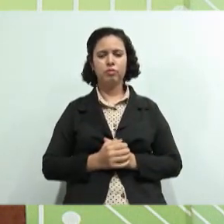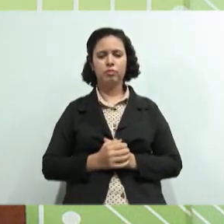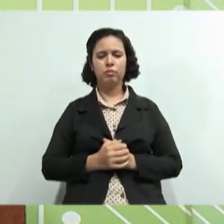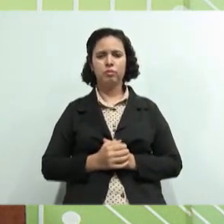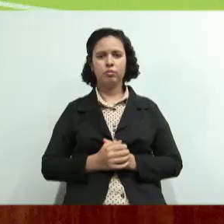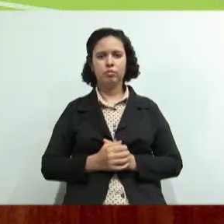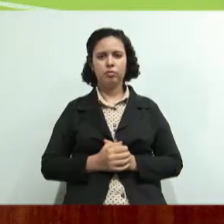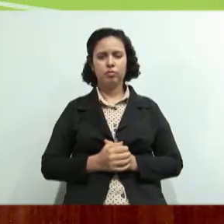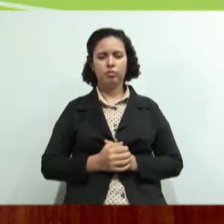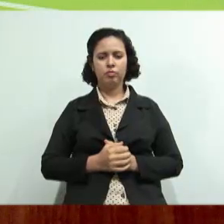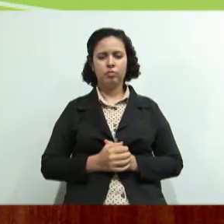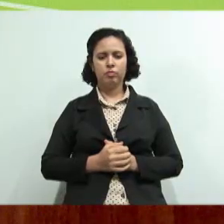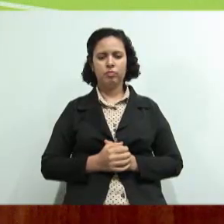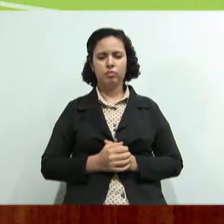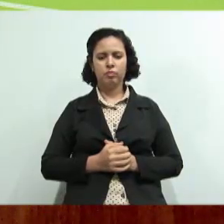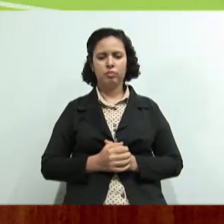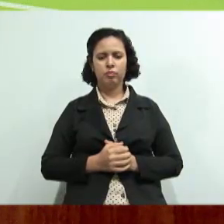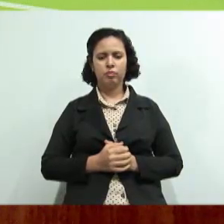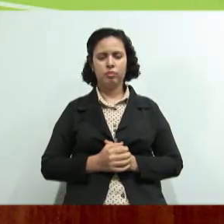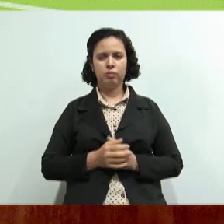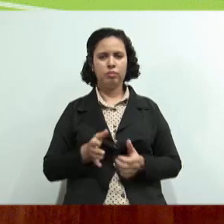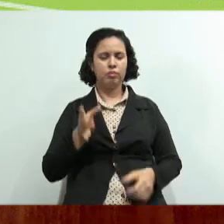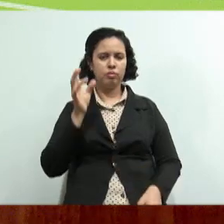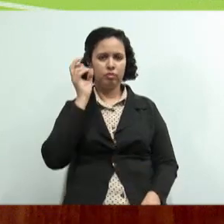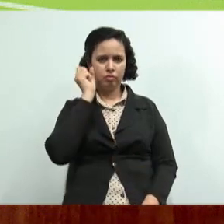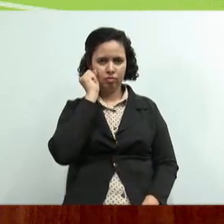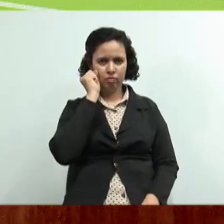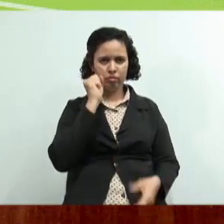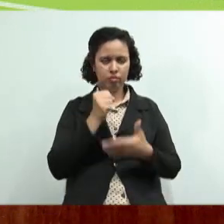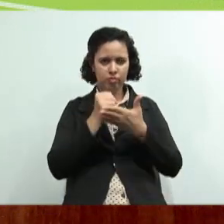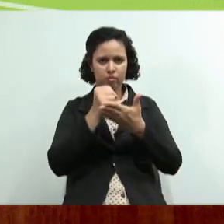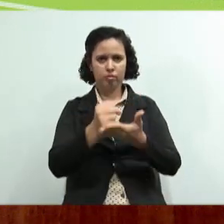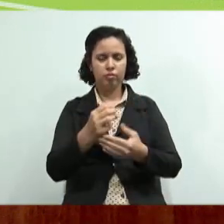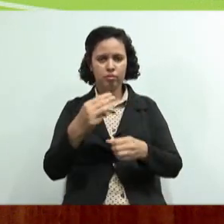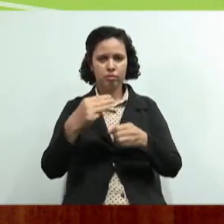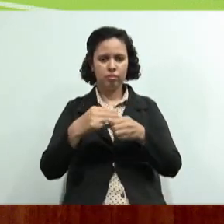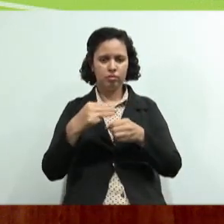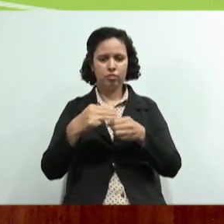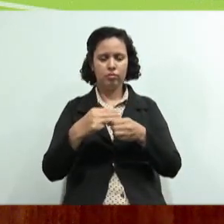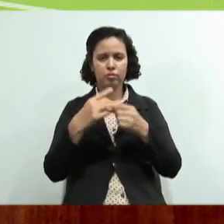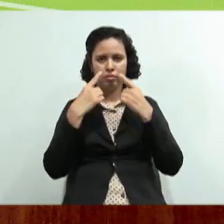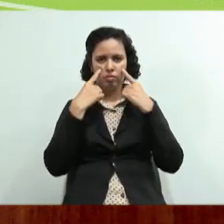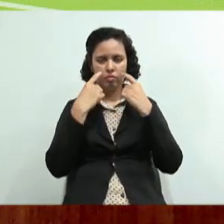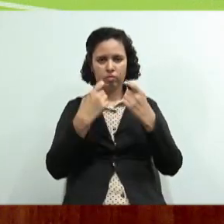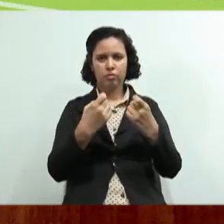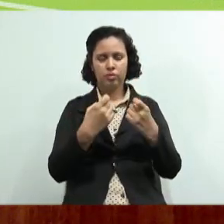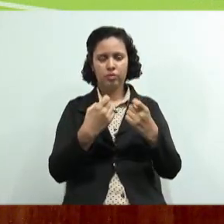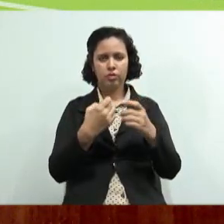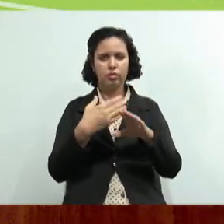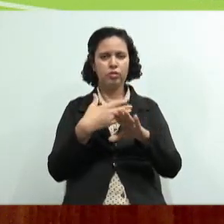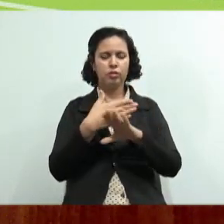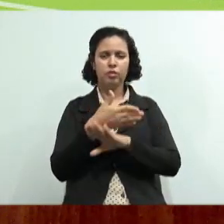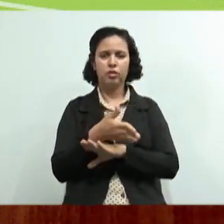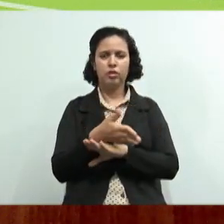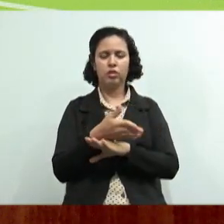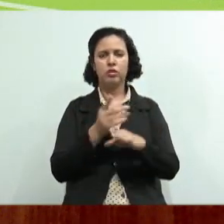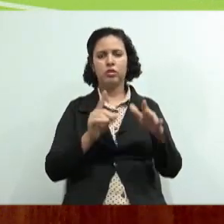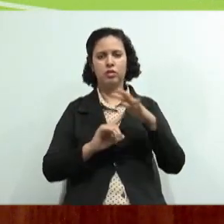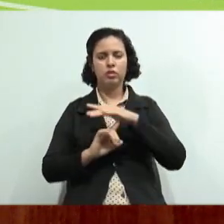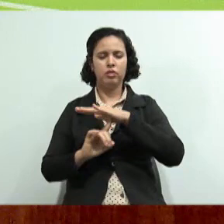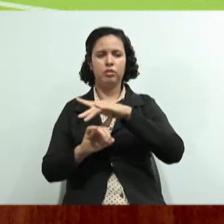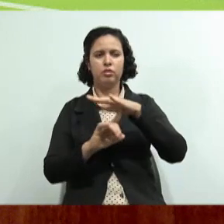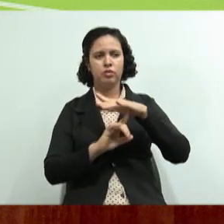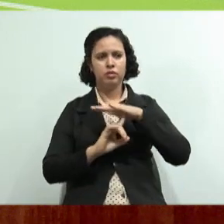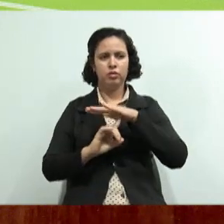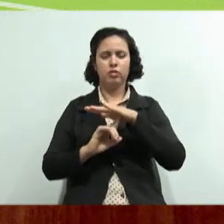aí, se já ouviu falar dele em seu município, isso que é interessante, dê uma andada esse fim de semana, vá nas feiras